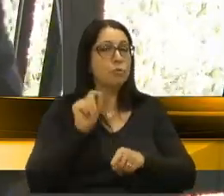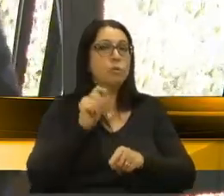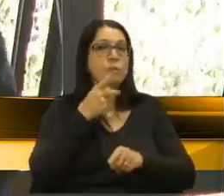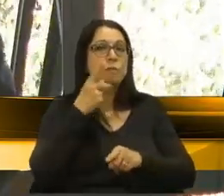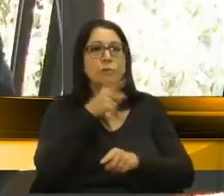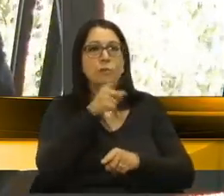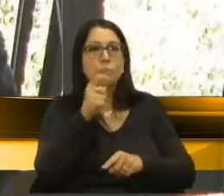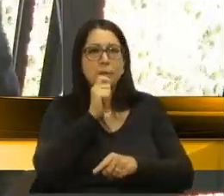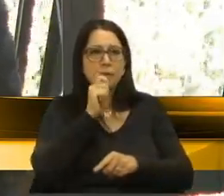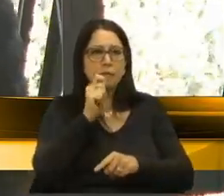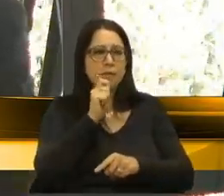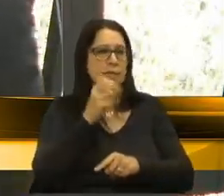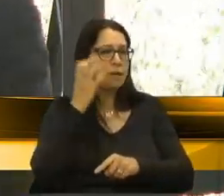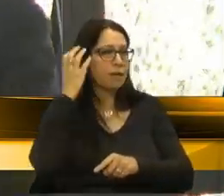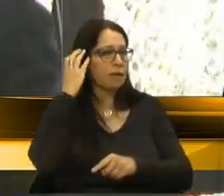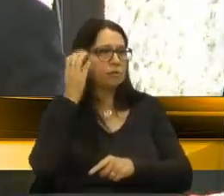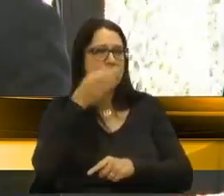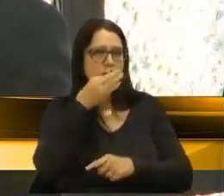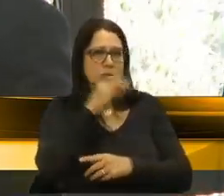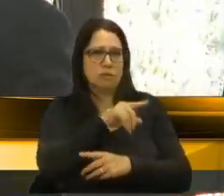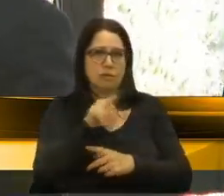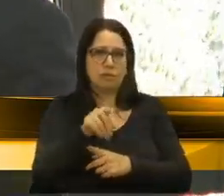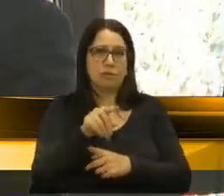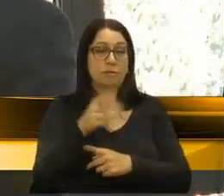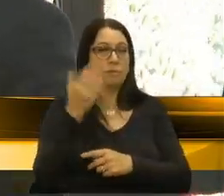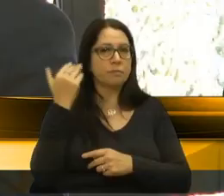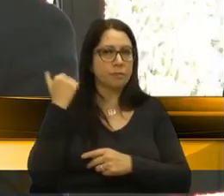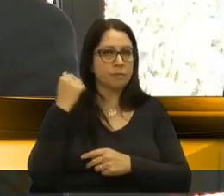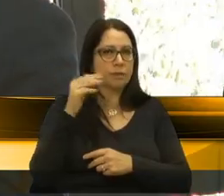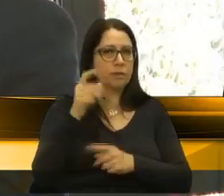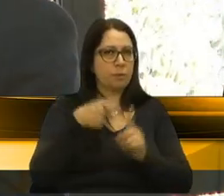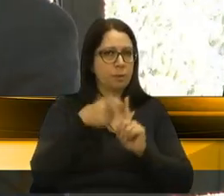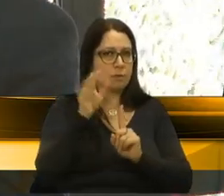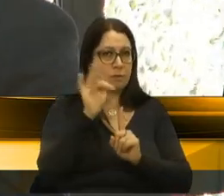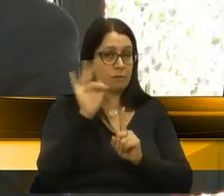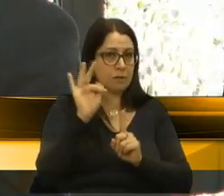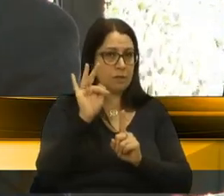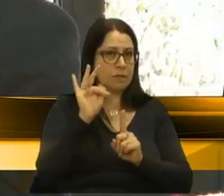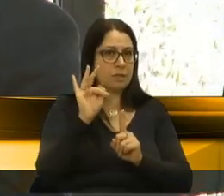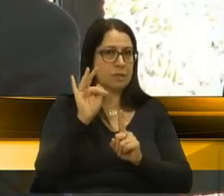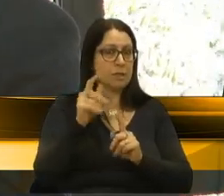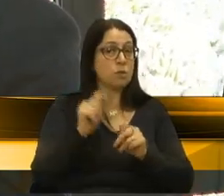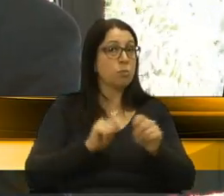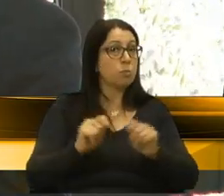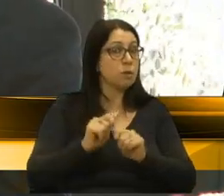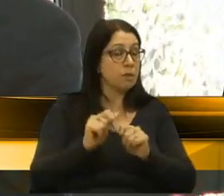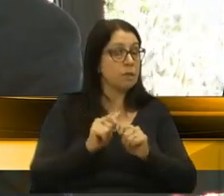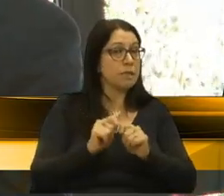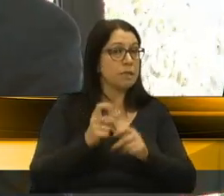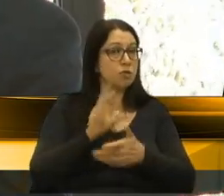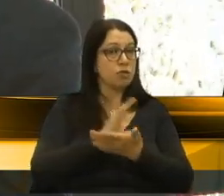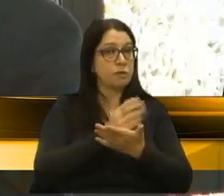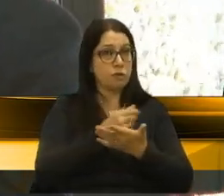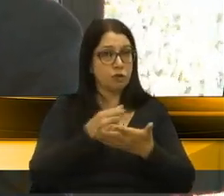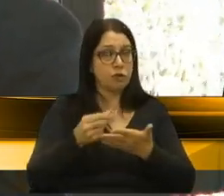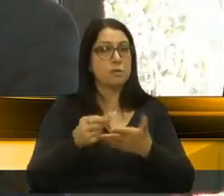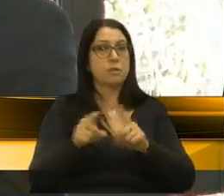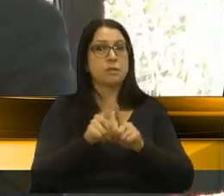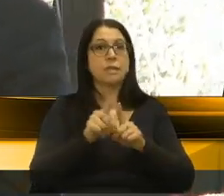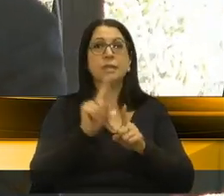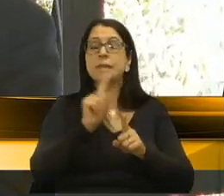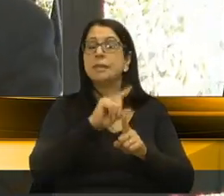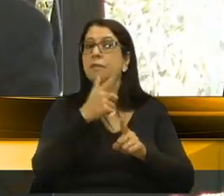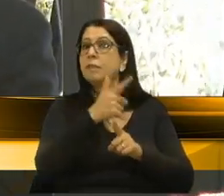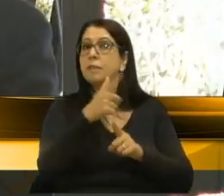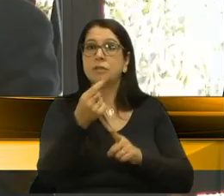ocasião, numa entrevista à Rádio Caxias? Numa ocasião, não, agora em fevereiro. Otimização de investimentos e nomeações. Não vai